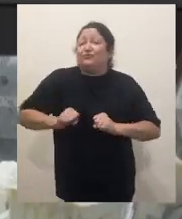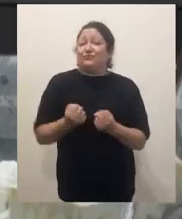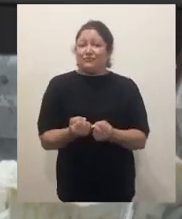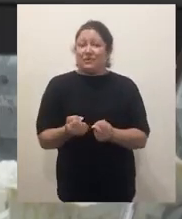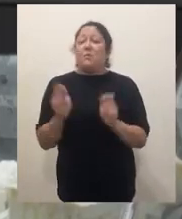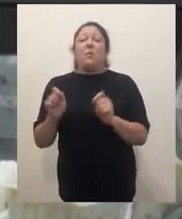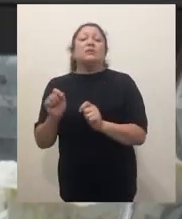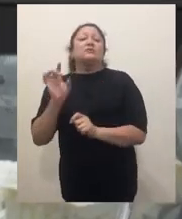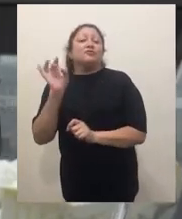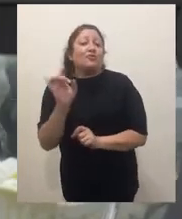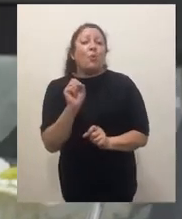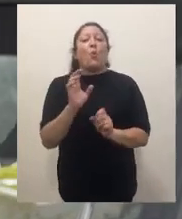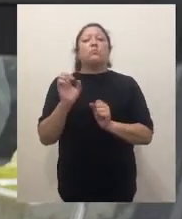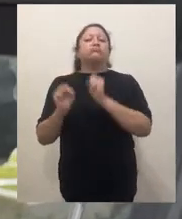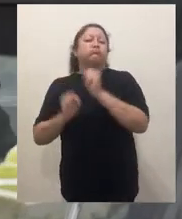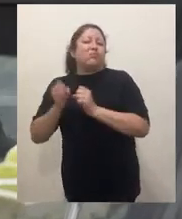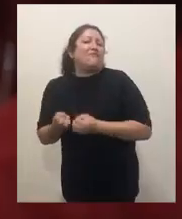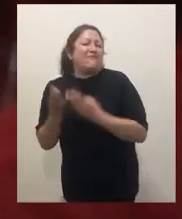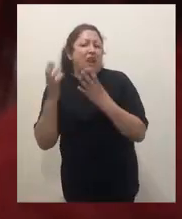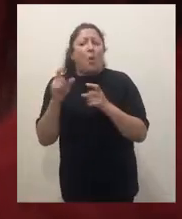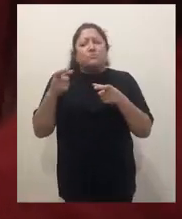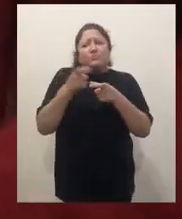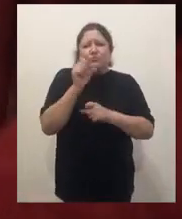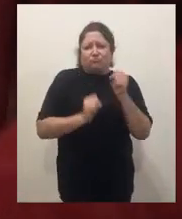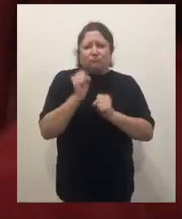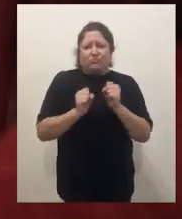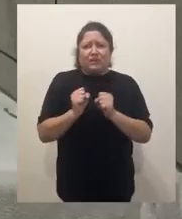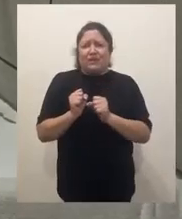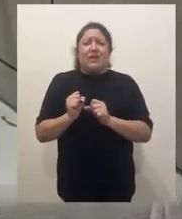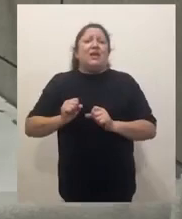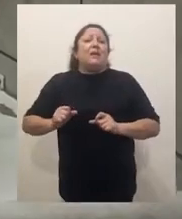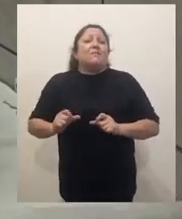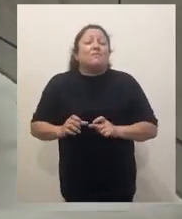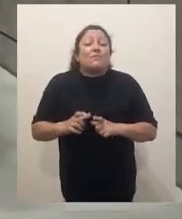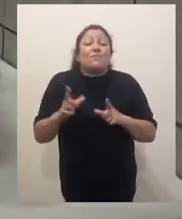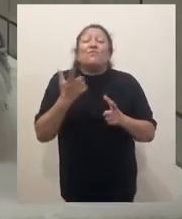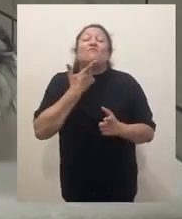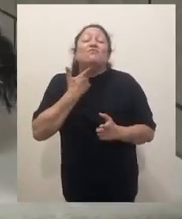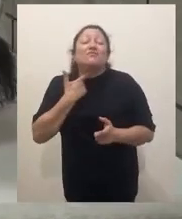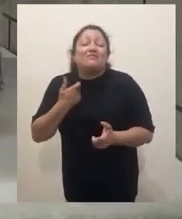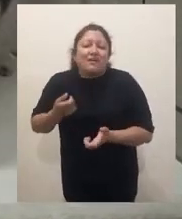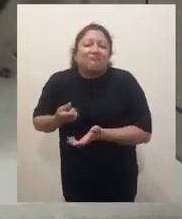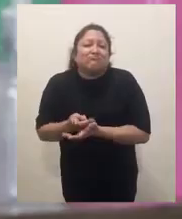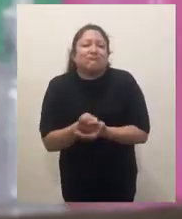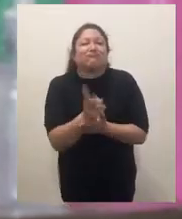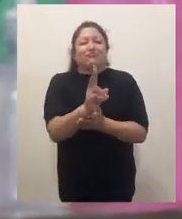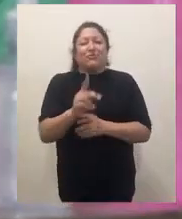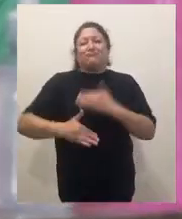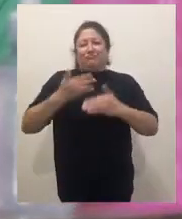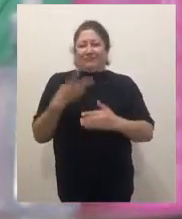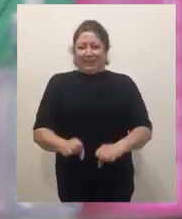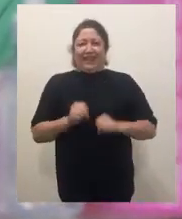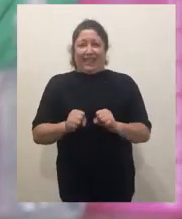é microempreendedor individual, empresário de eventos ou tem uma empresa pequena e tem uma grande vontade de seguir em frente e